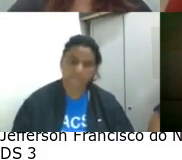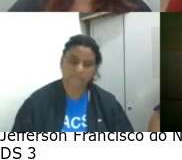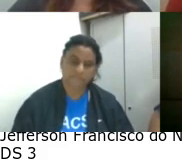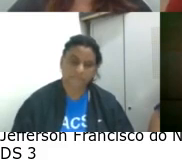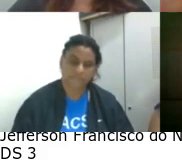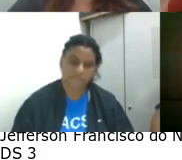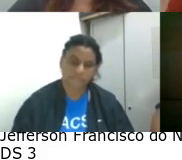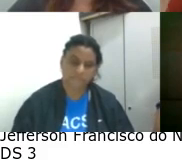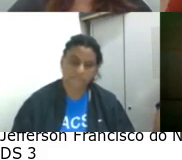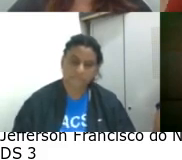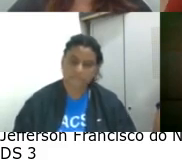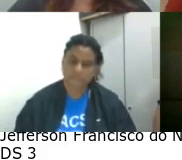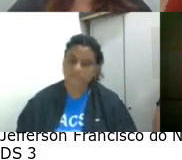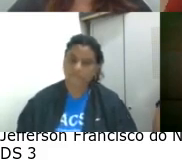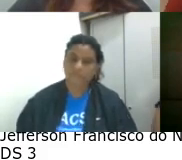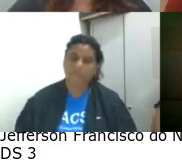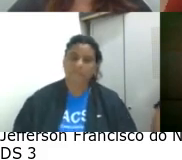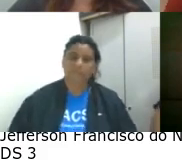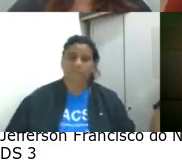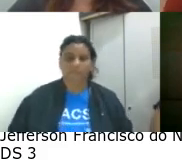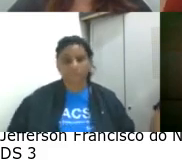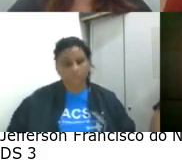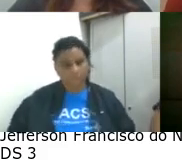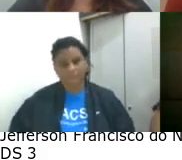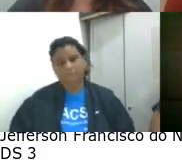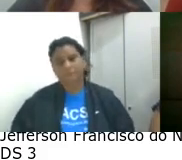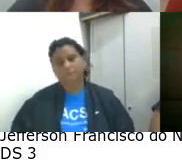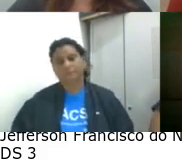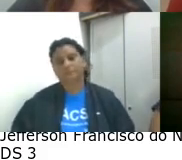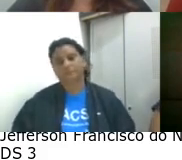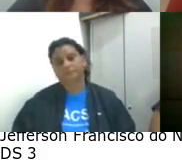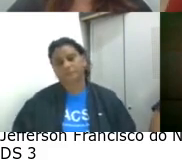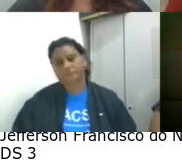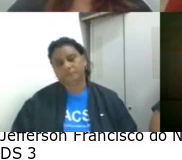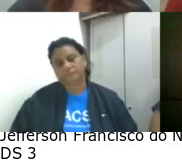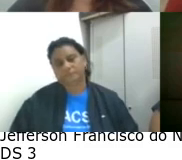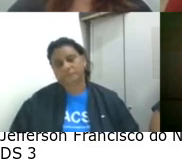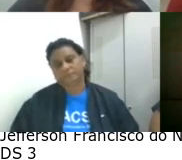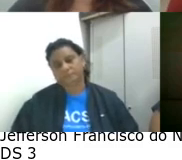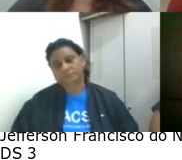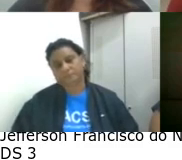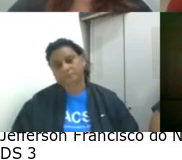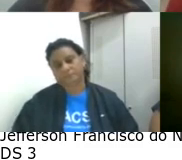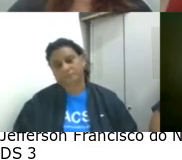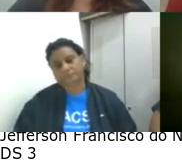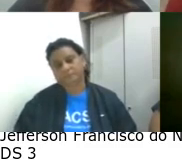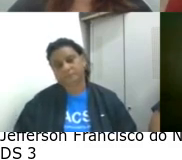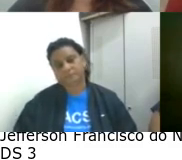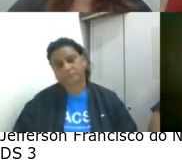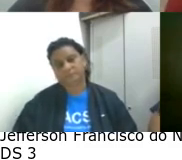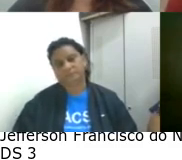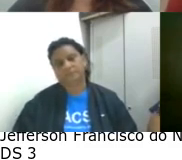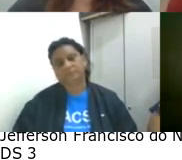diretamente observado que eu vou falar num slide à parte é muito mais do que apenas a entrega de uma